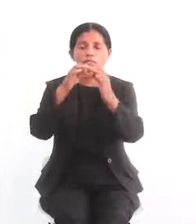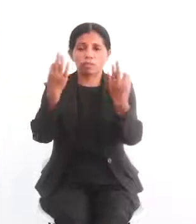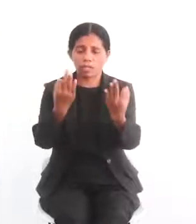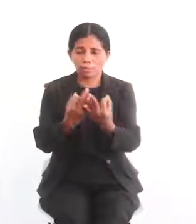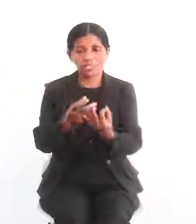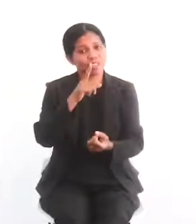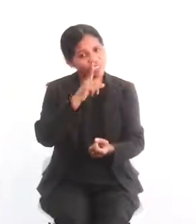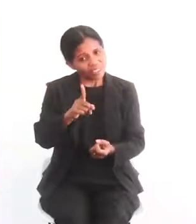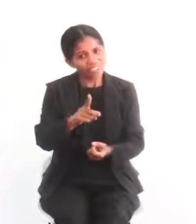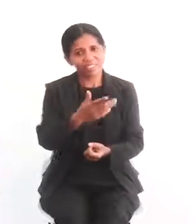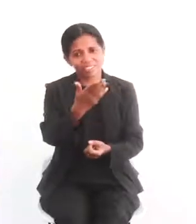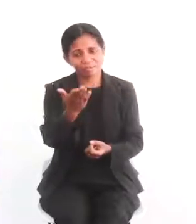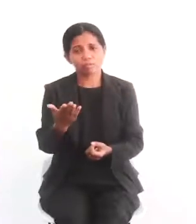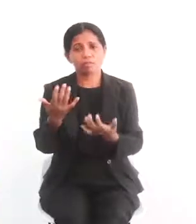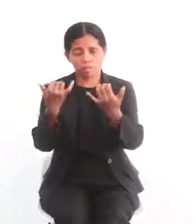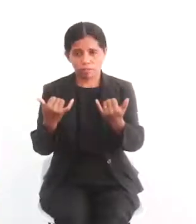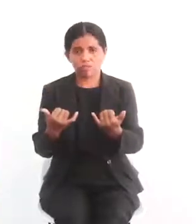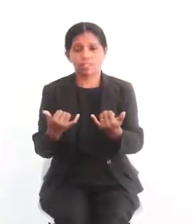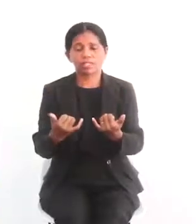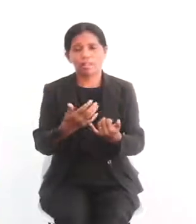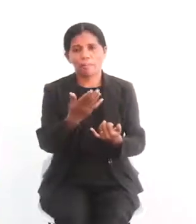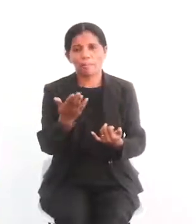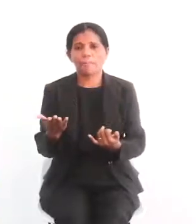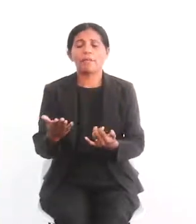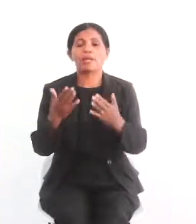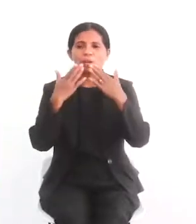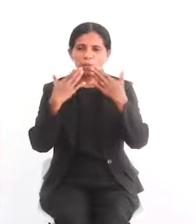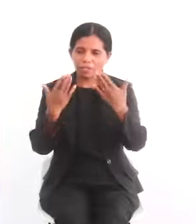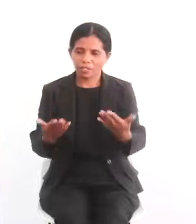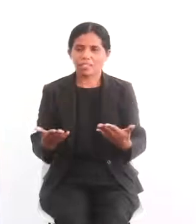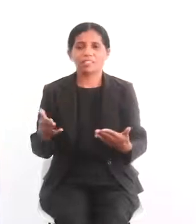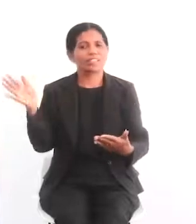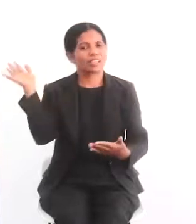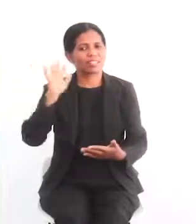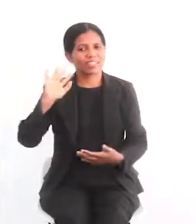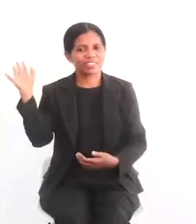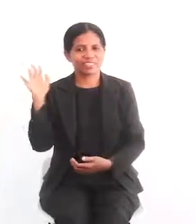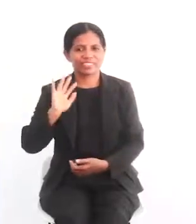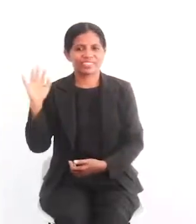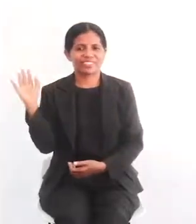Lo shkala alin sira? Entaun toba nedet alin sira. Obrigada, no ate aban.